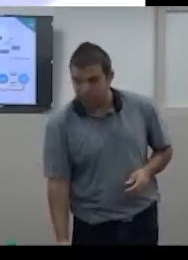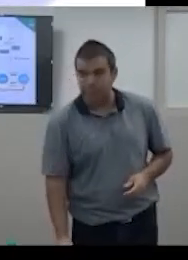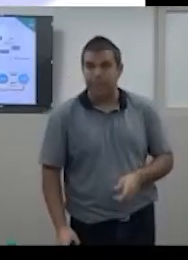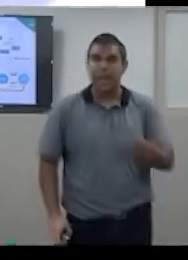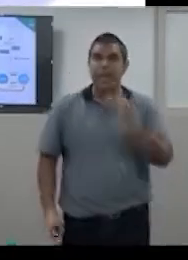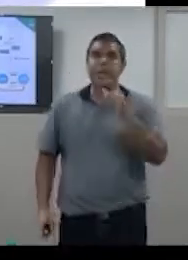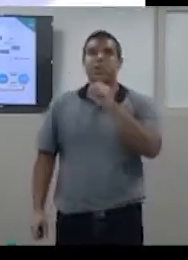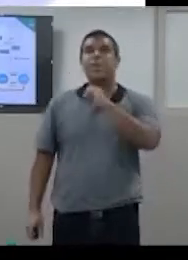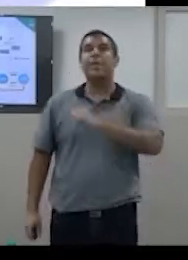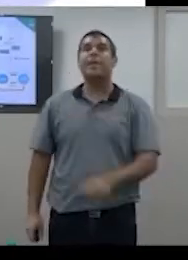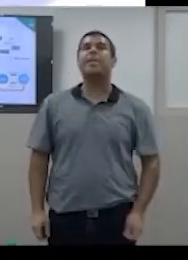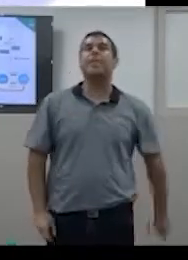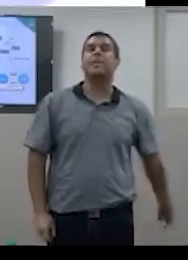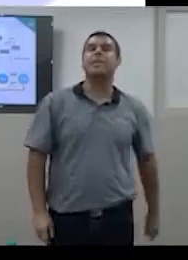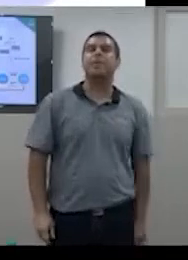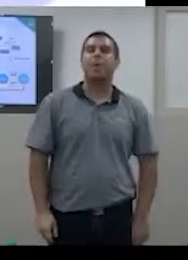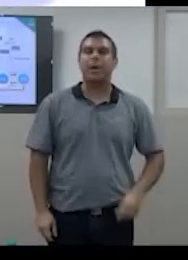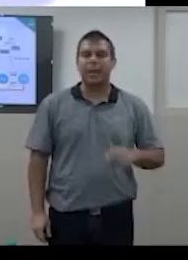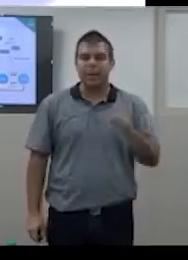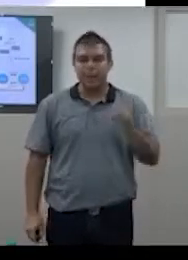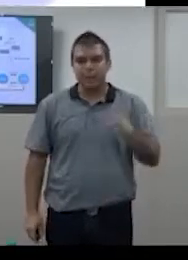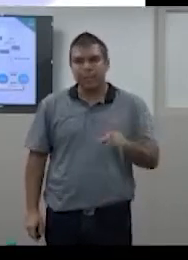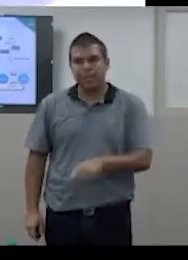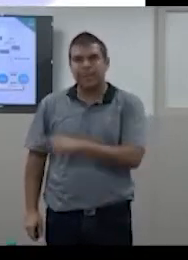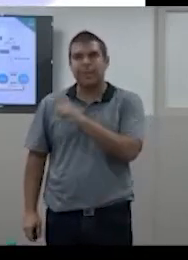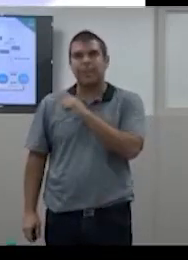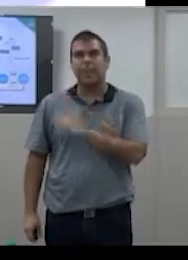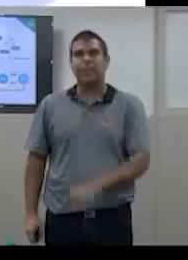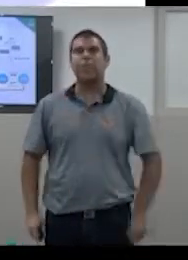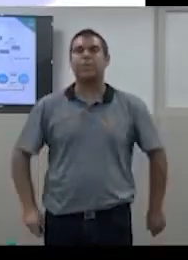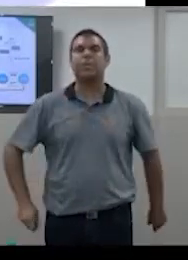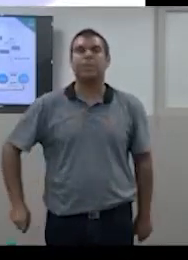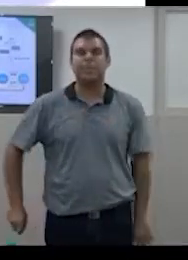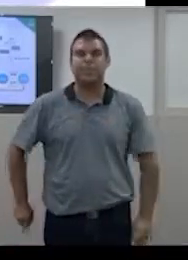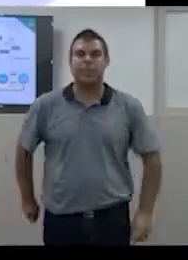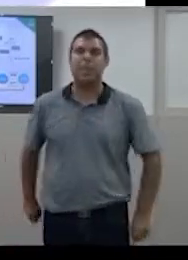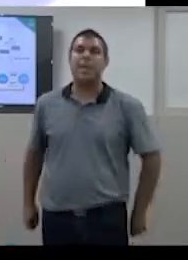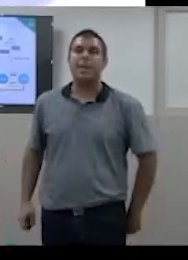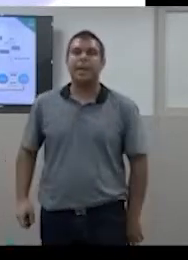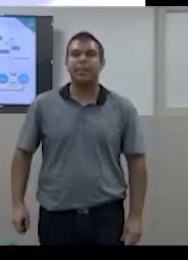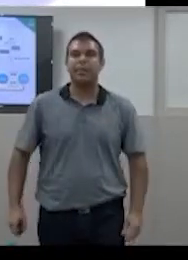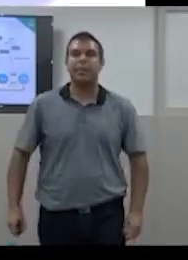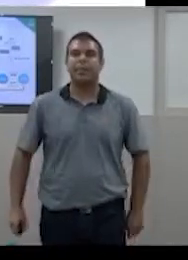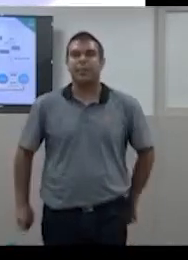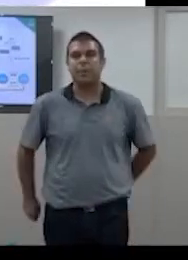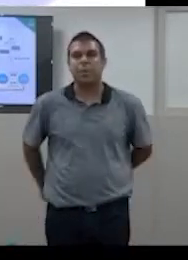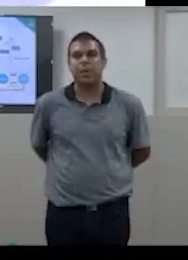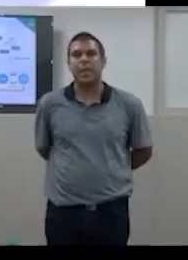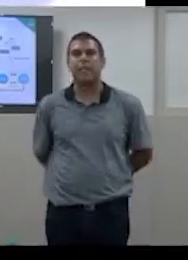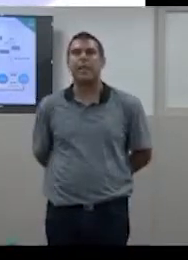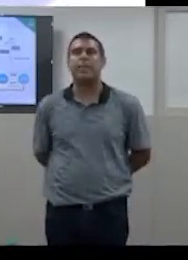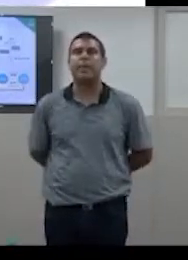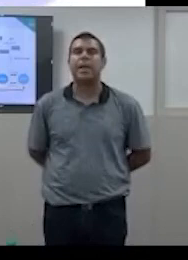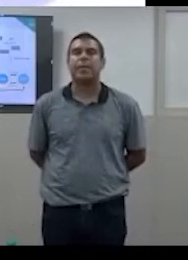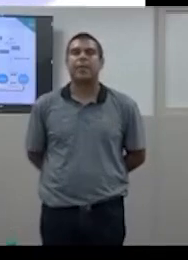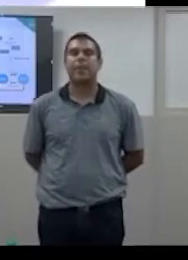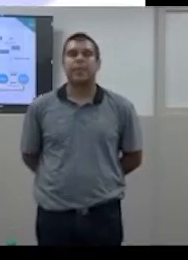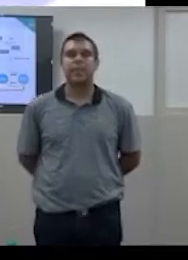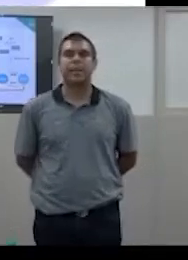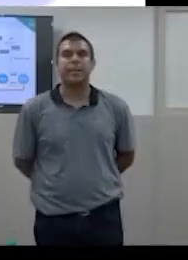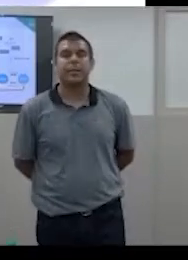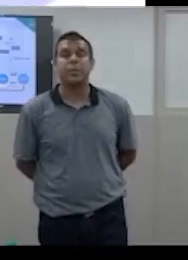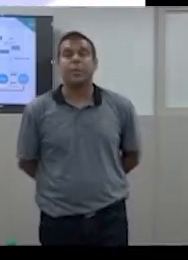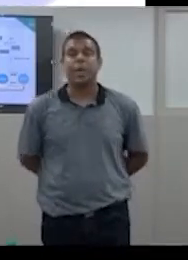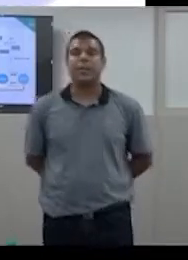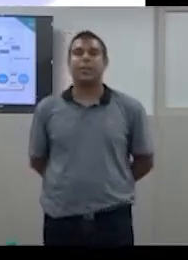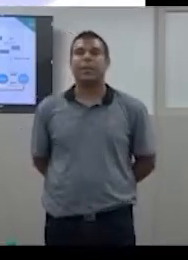explorando a partir disso. E a gente vai ter ali também, pessoal, aquela última partezinha de baixo que é chamada sublimação. Na sublimação, o que acontece? Você